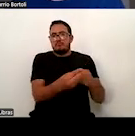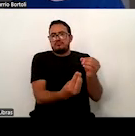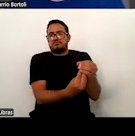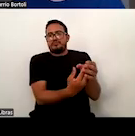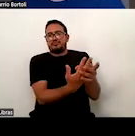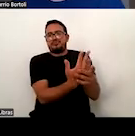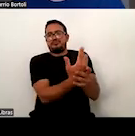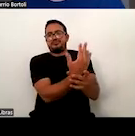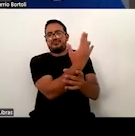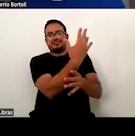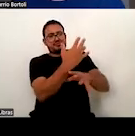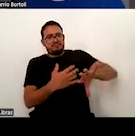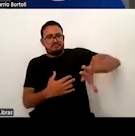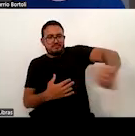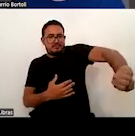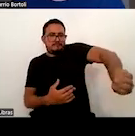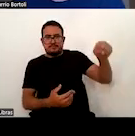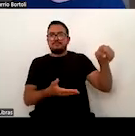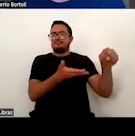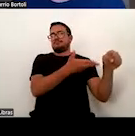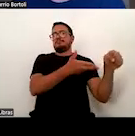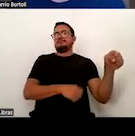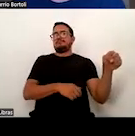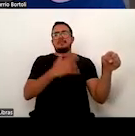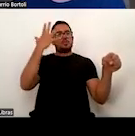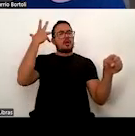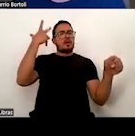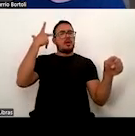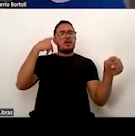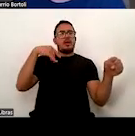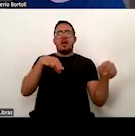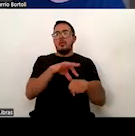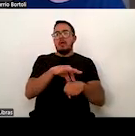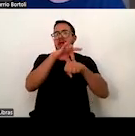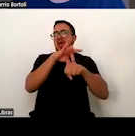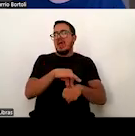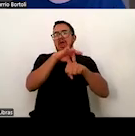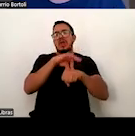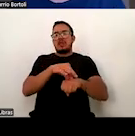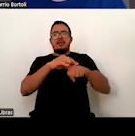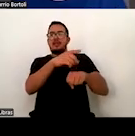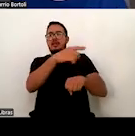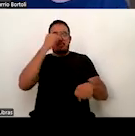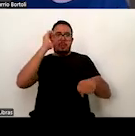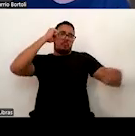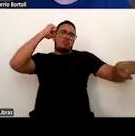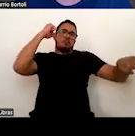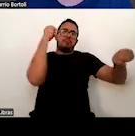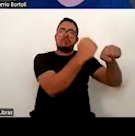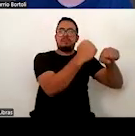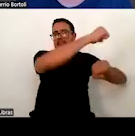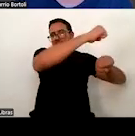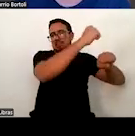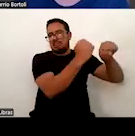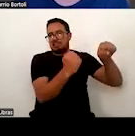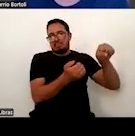as carnes frescas, os legumes, as frutas, tá? E praticamente não sofreu nenhum tipo de alteração. Os alimentos